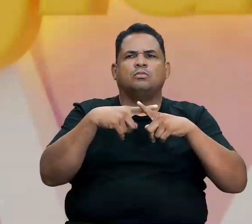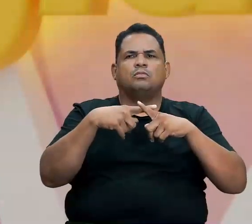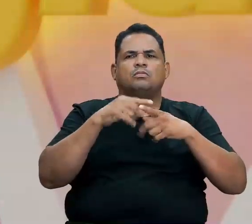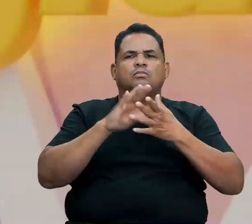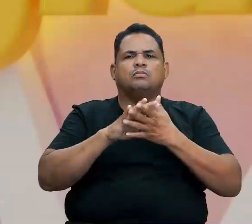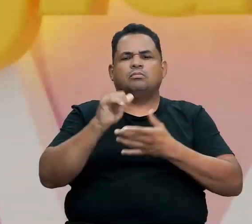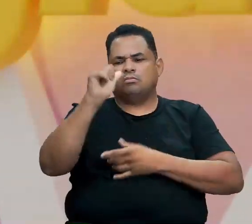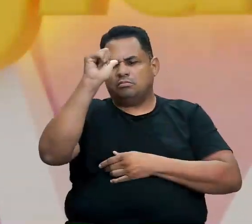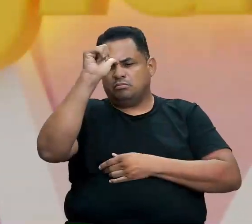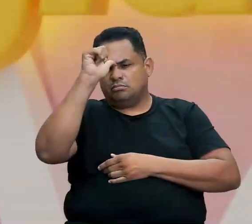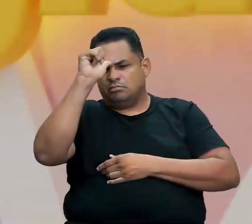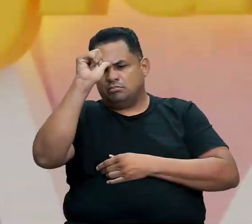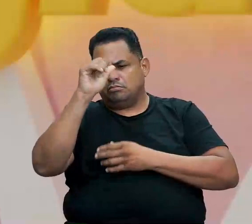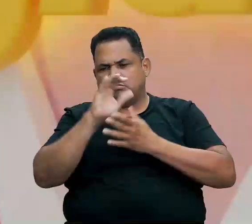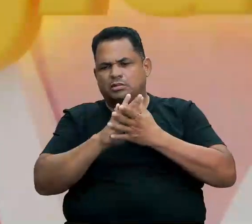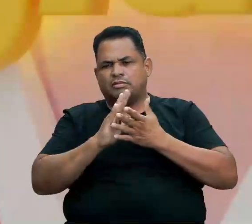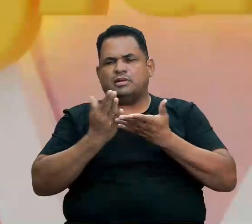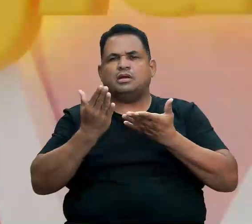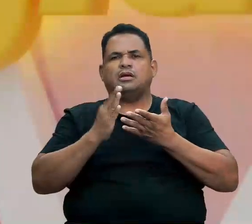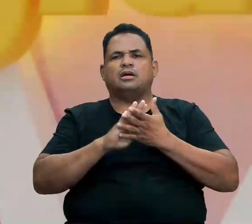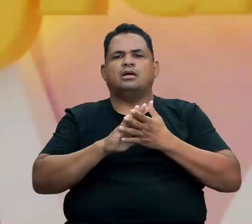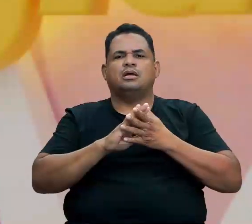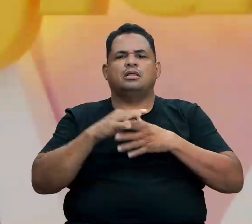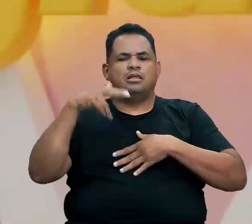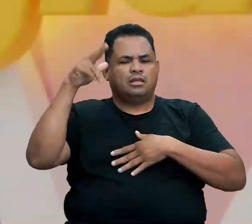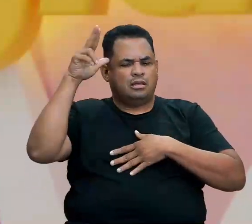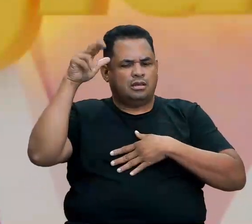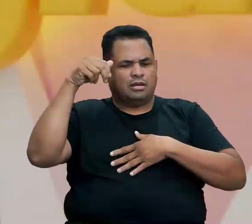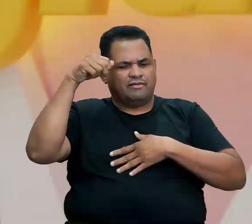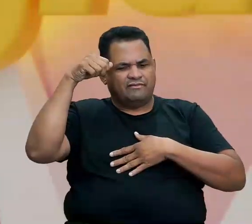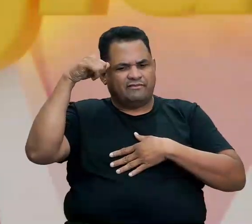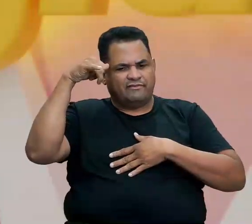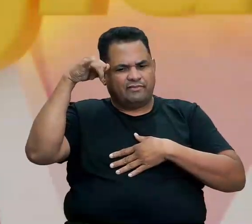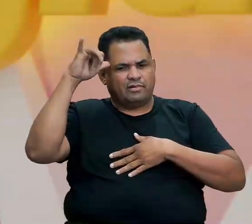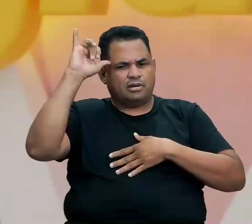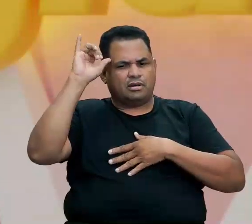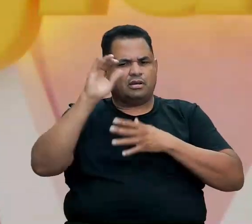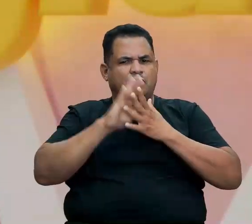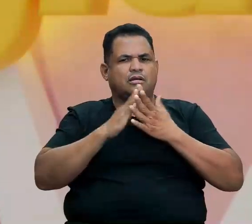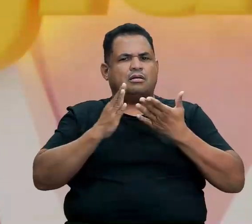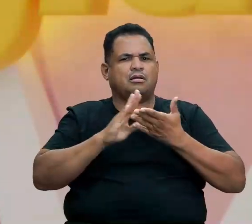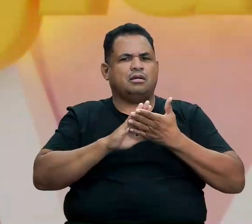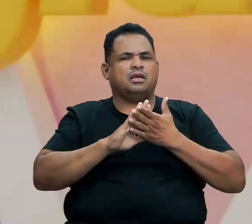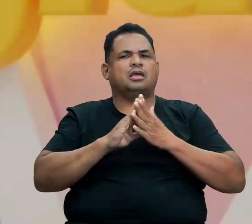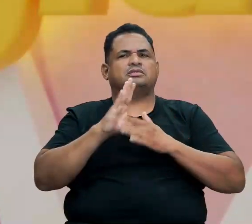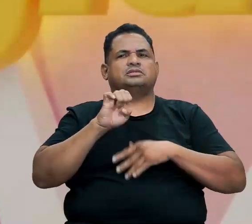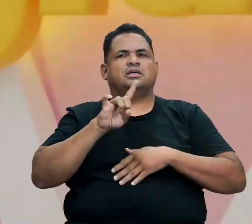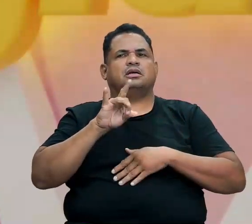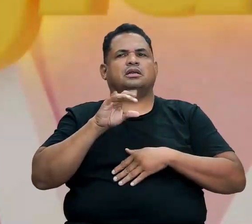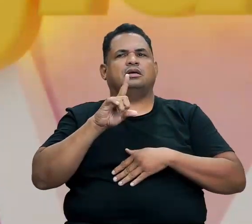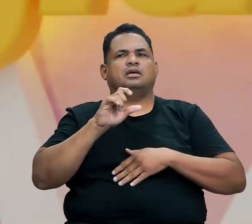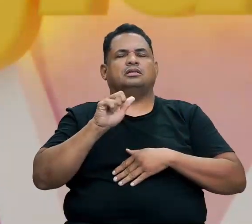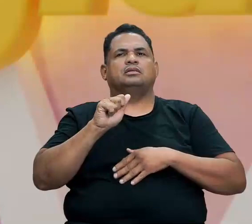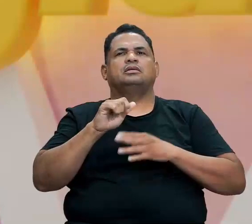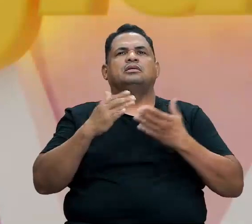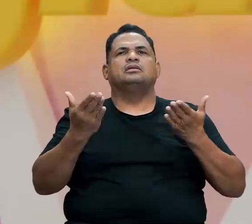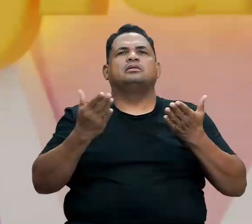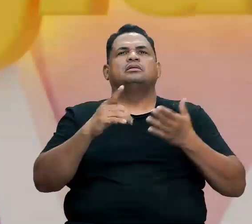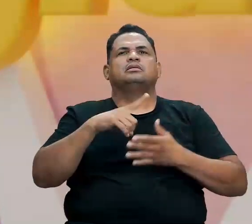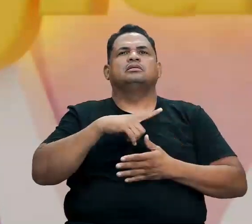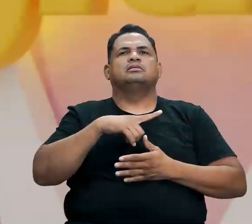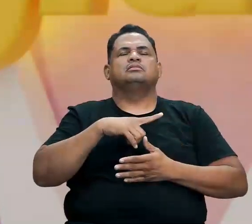vaca é sagrada? Tudo tem um porquê, né? Tudo tem um porquê. porque aqui a gente, né,